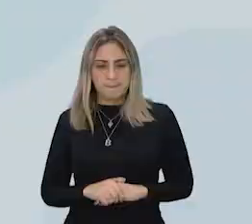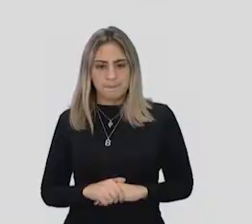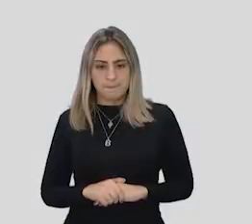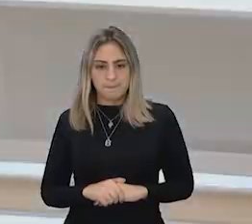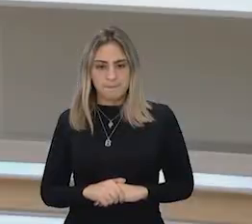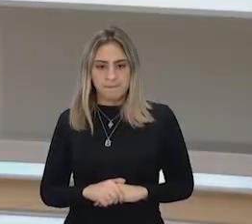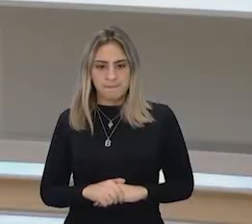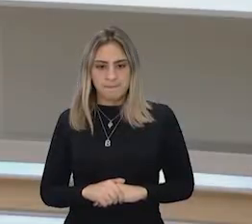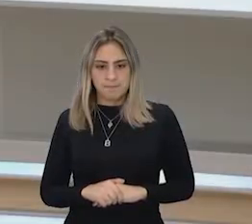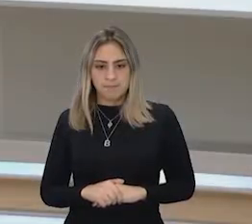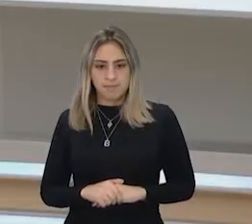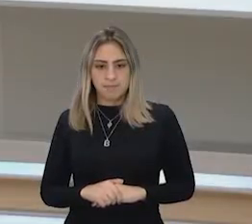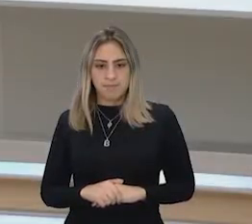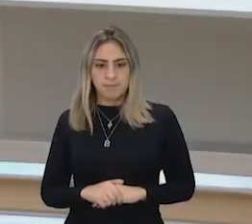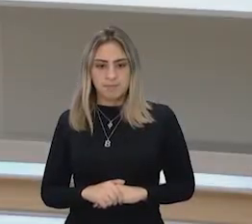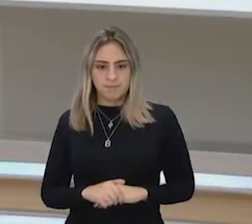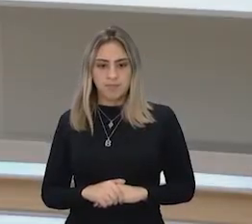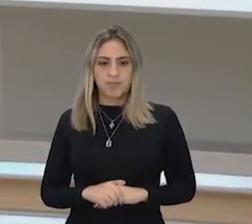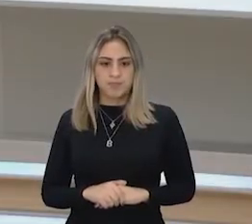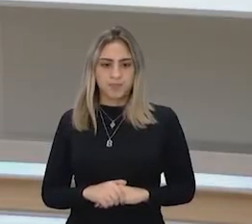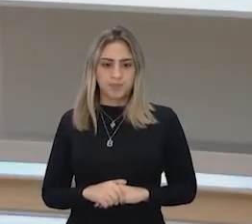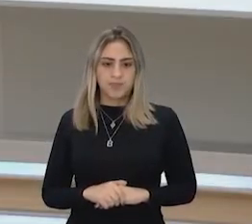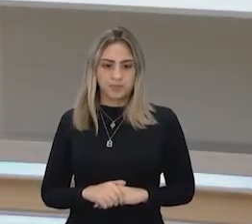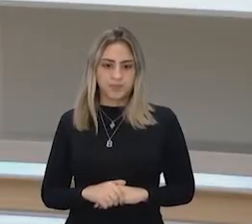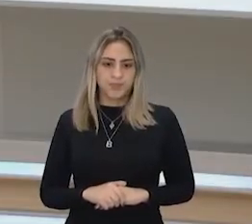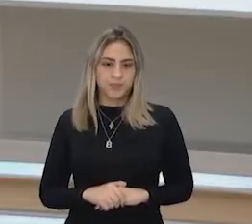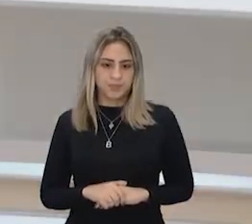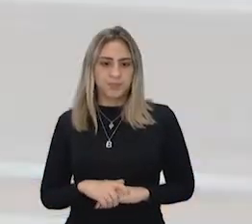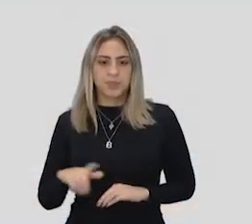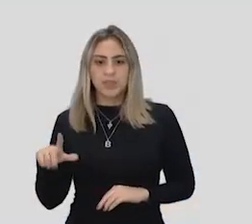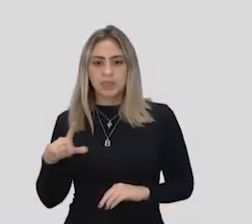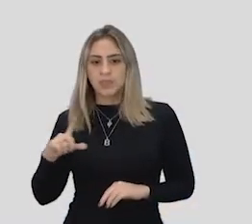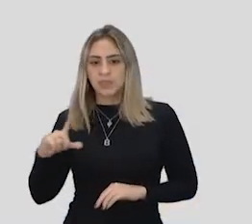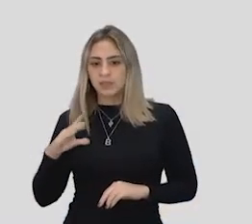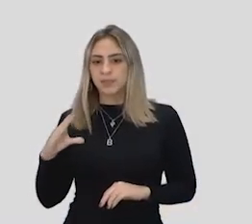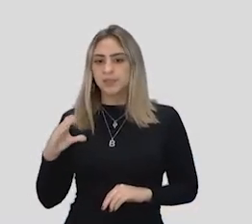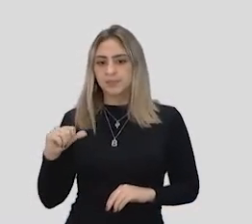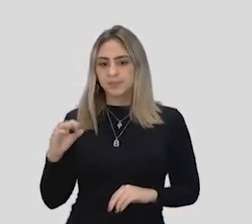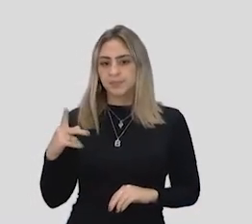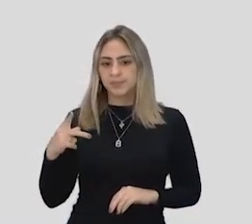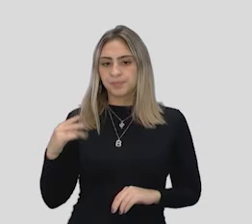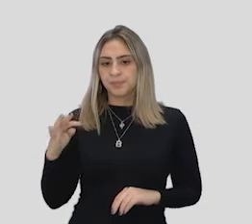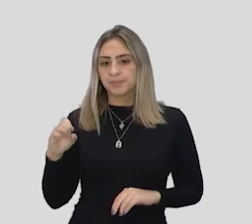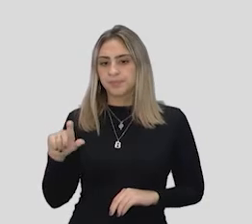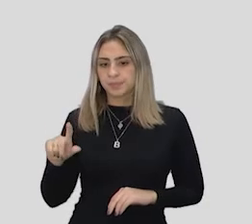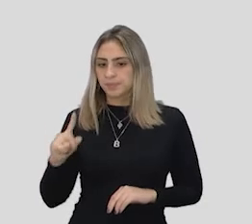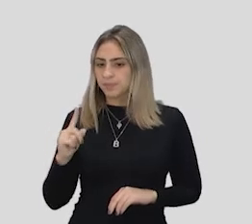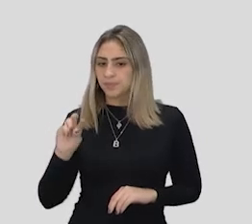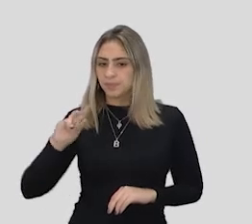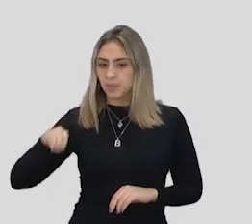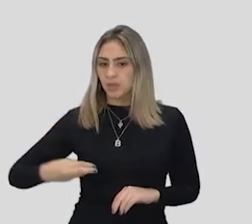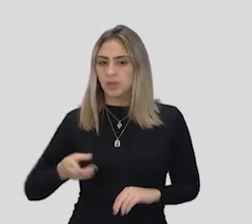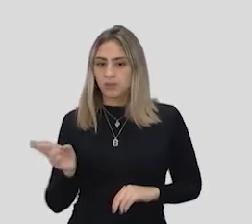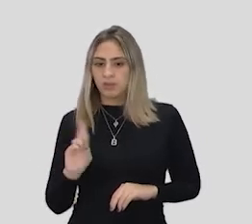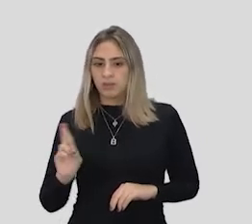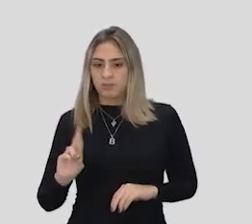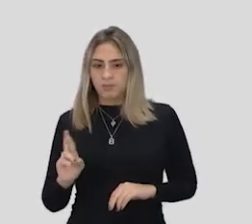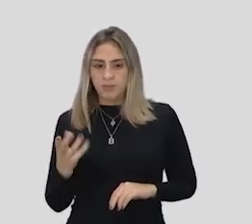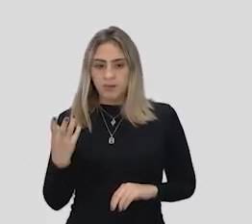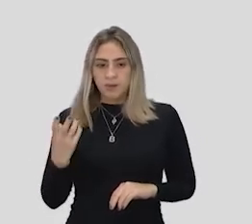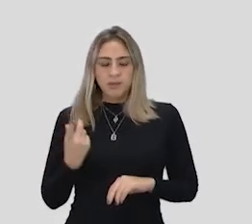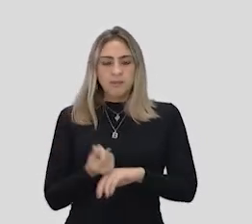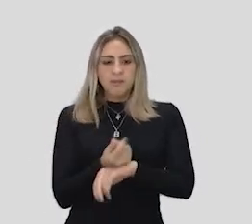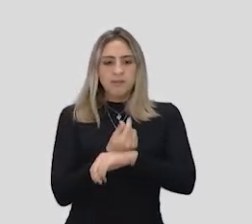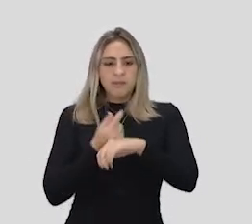me perdoar, eu vou fazer aqui. Então, ó, eu tenho um capital de R$1.000. Eu quero capitalizar no